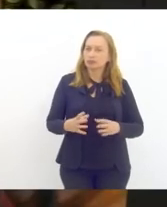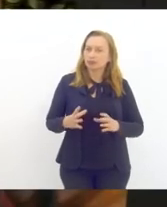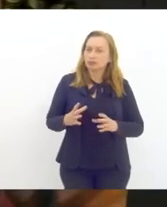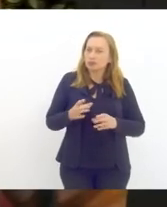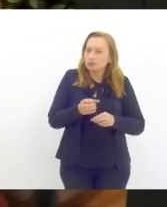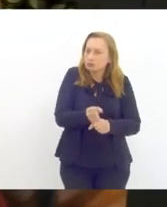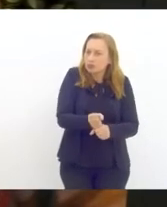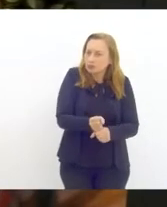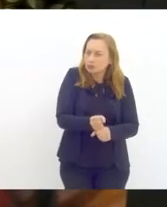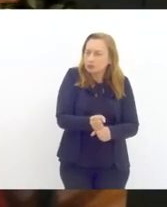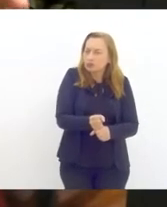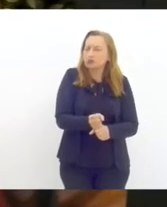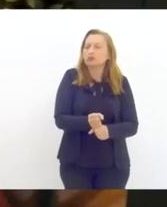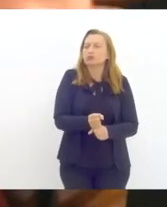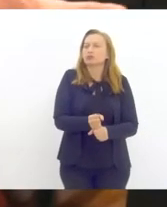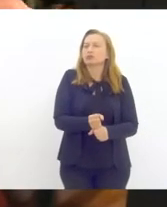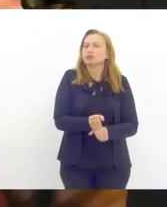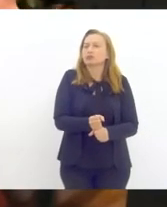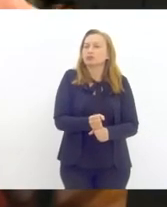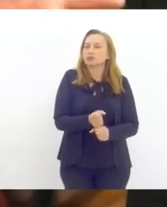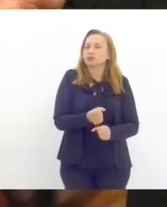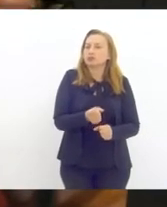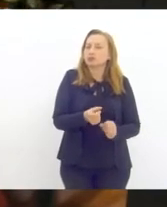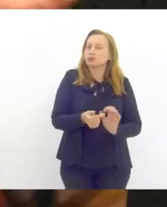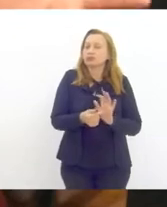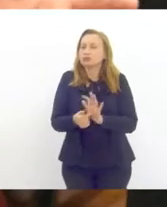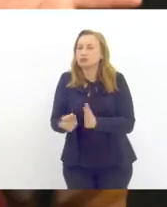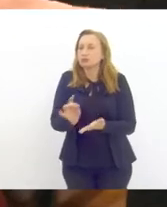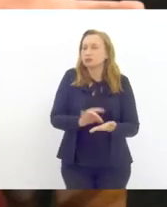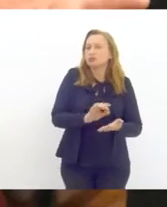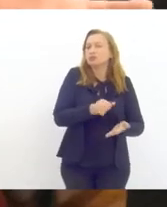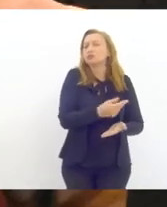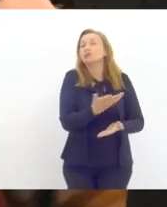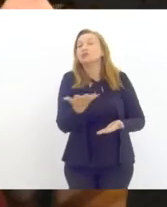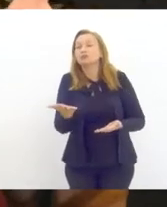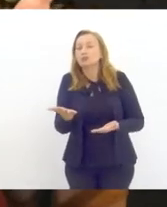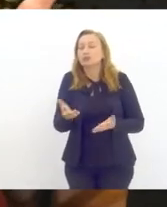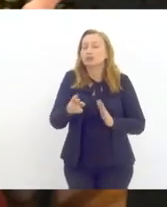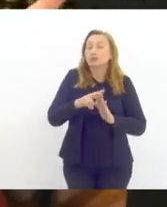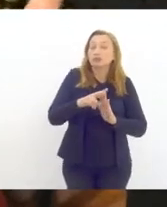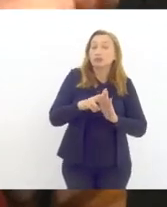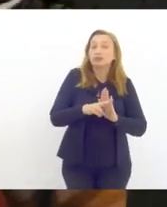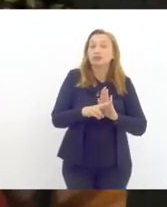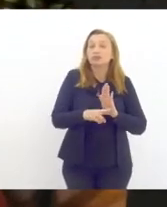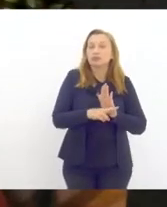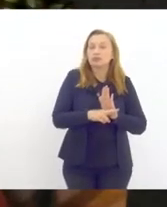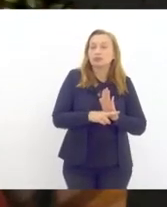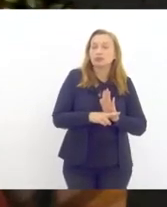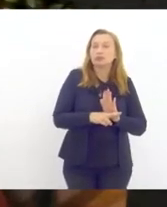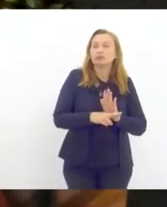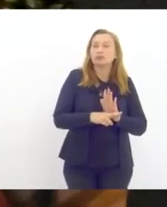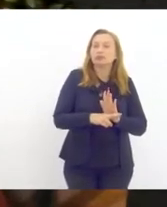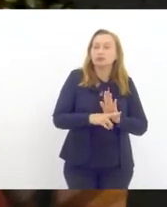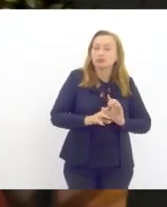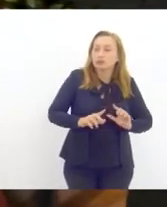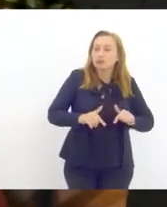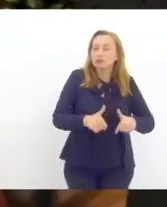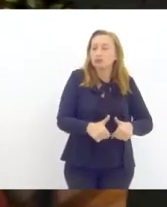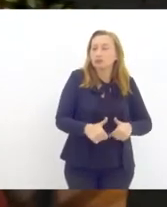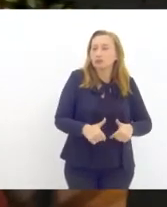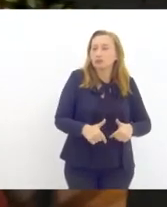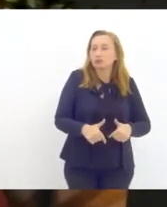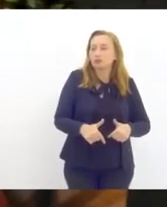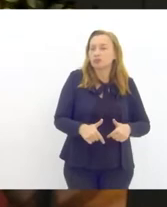que levará em conta, que estabelecerá, na verdade, quais são os critérios a serem aplicados para o Rio de